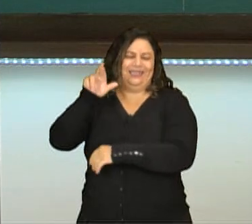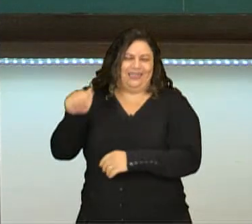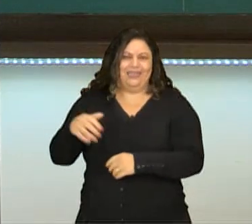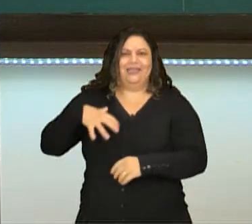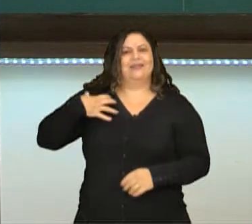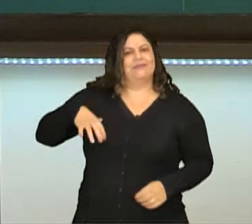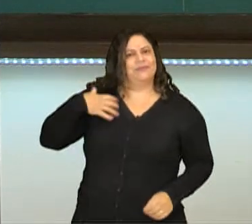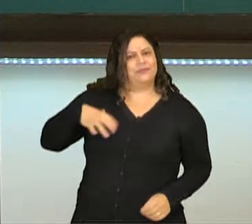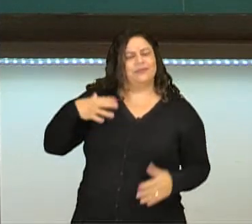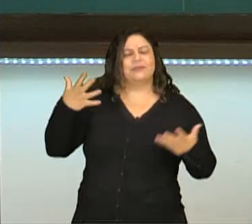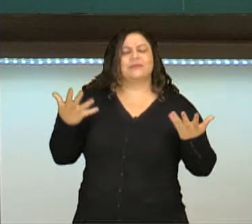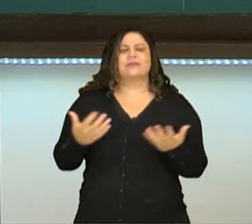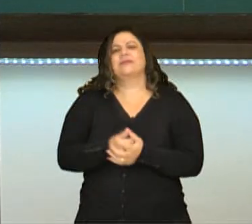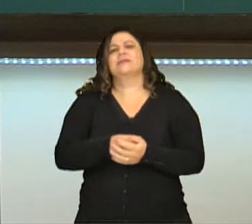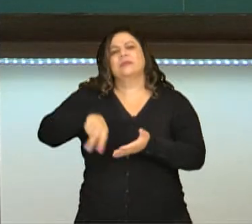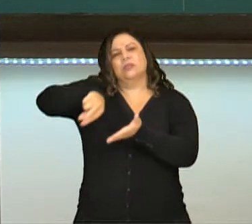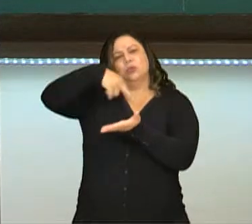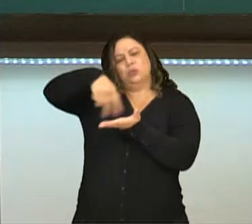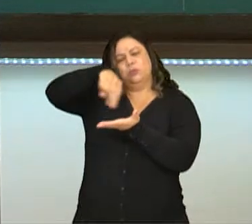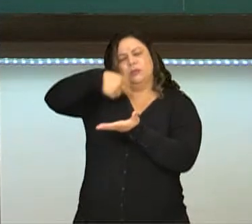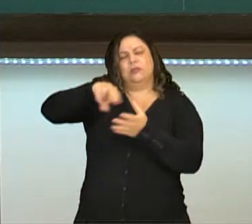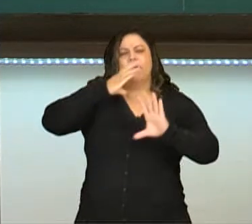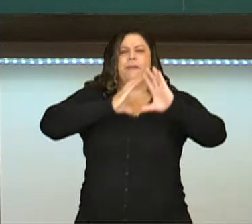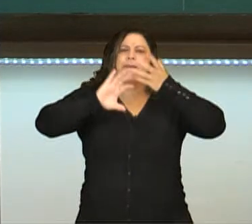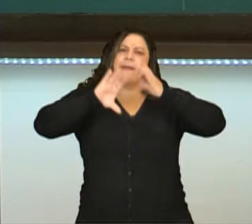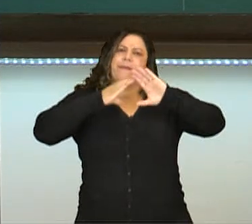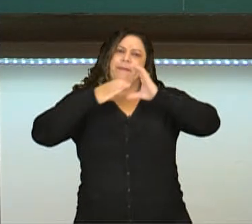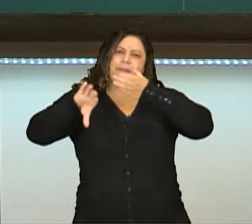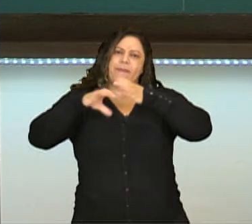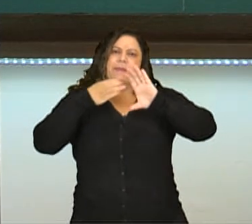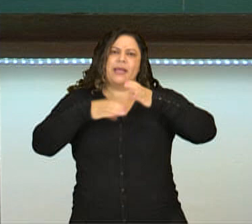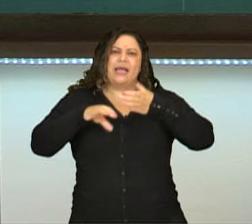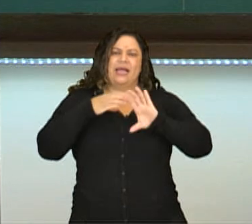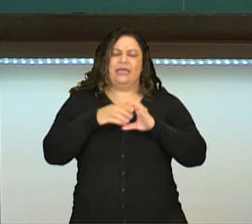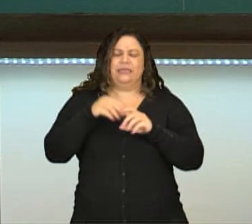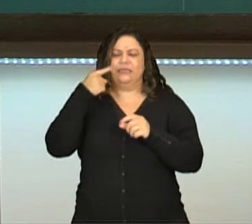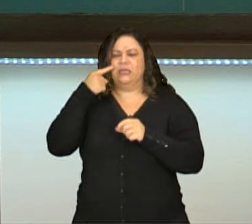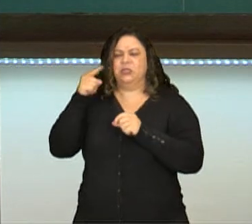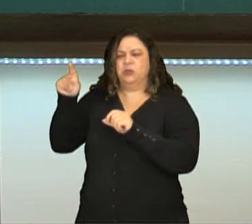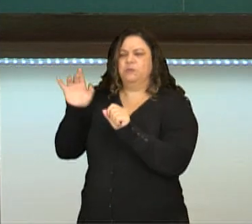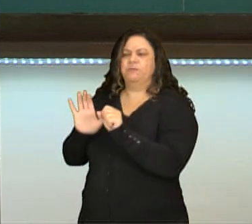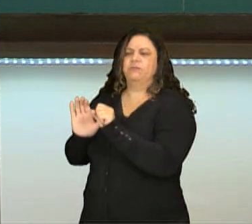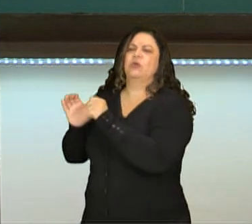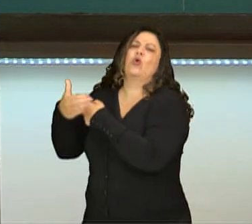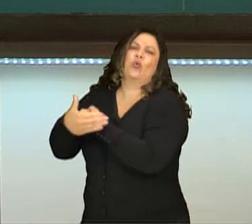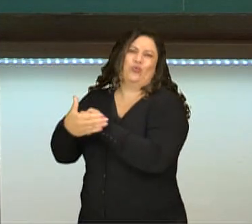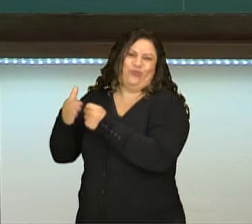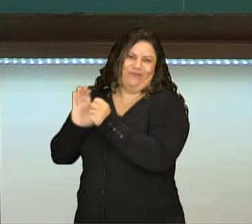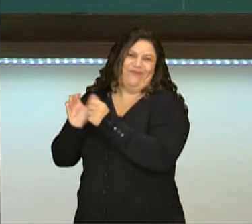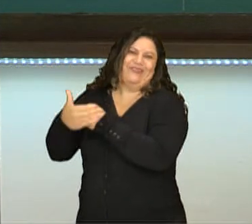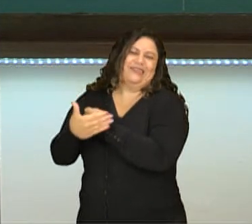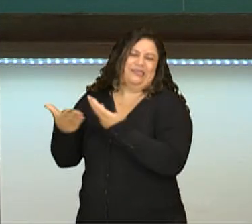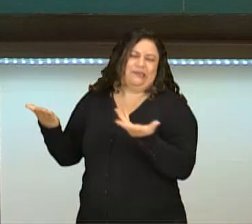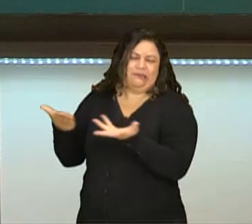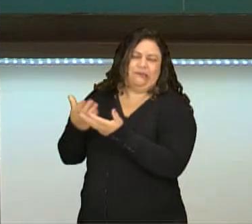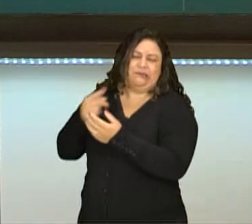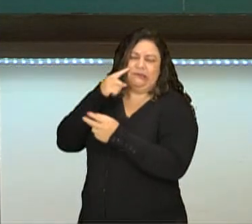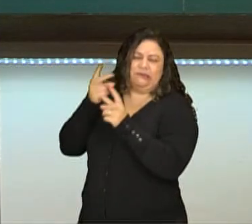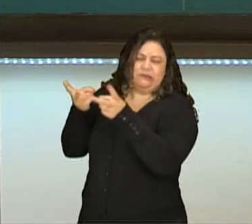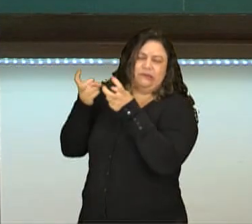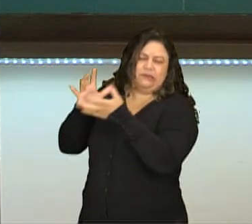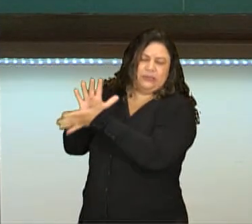vezes os praticantes, os dançarinos, os cantores, eles são meio estigmatizados. E é como se fosse uma coisa meio